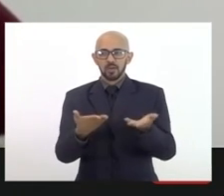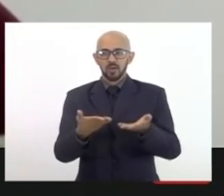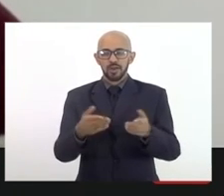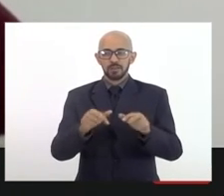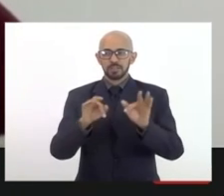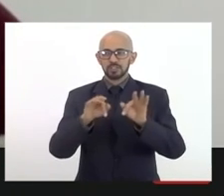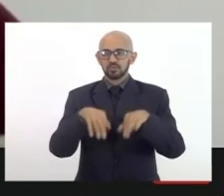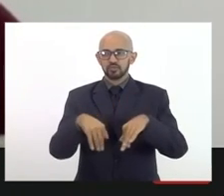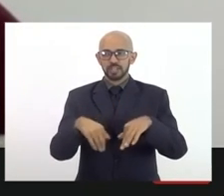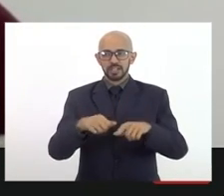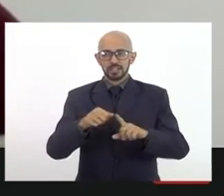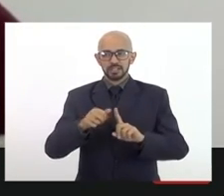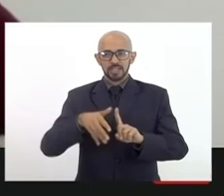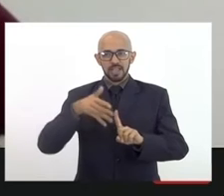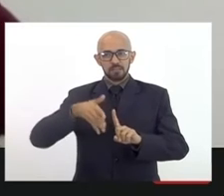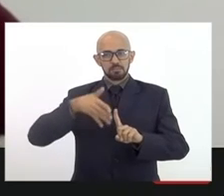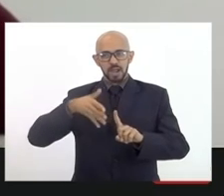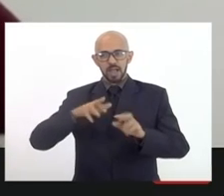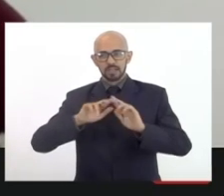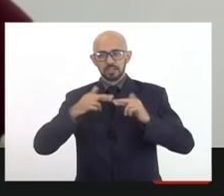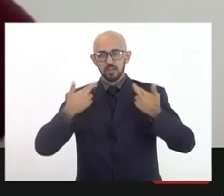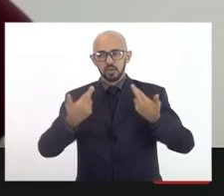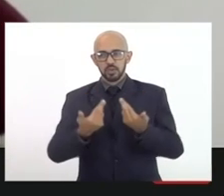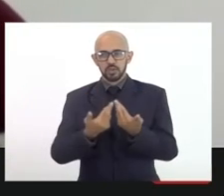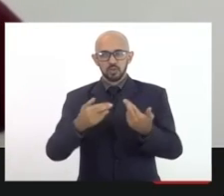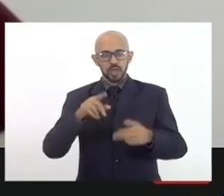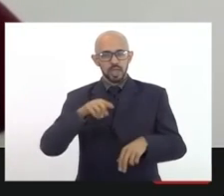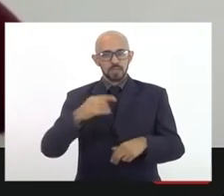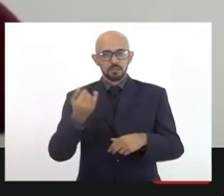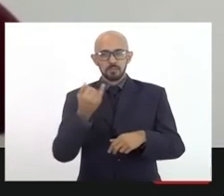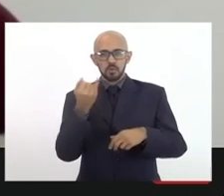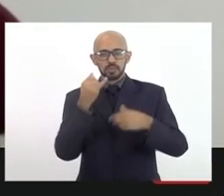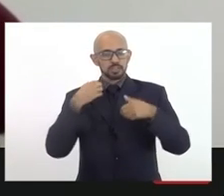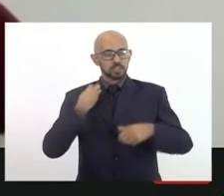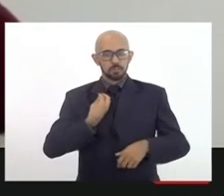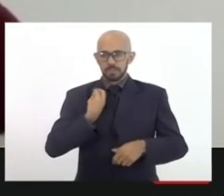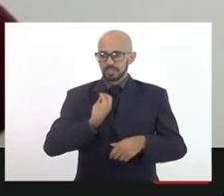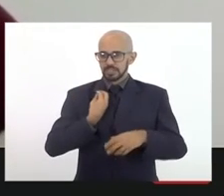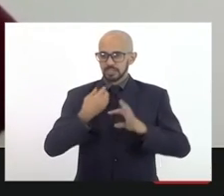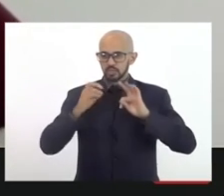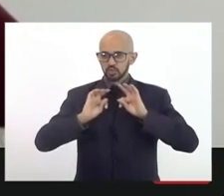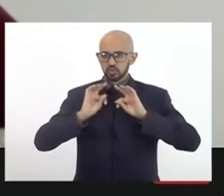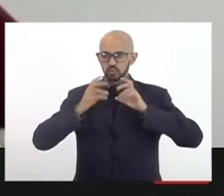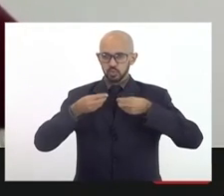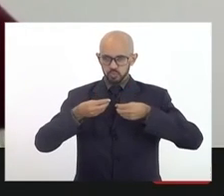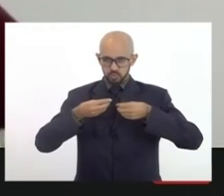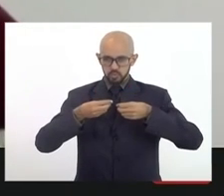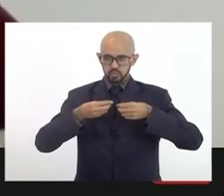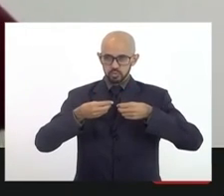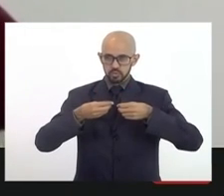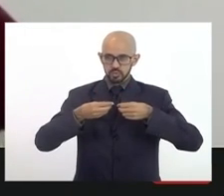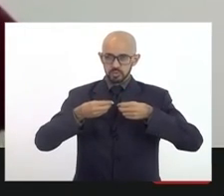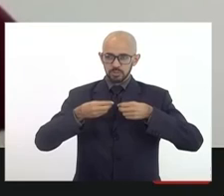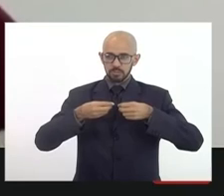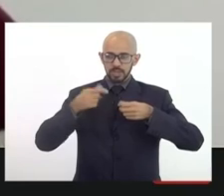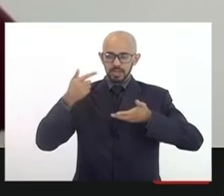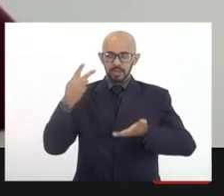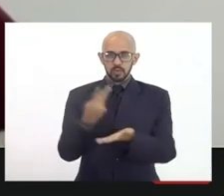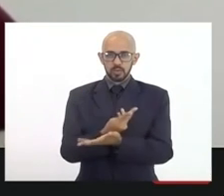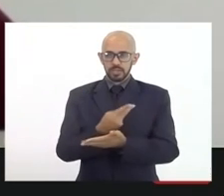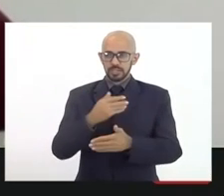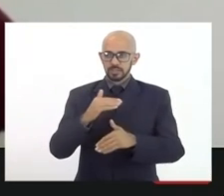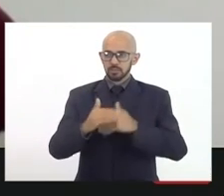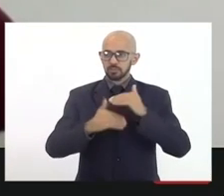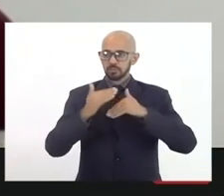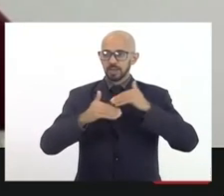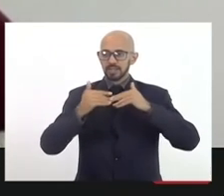eu acho que é um pontapé importantíssimo pela presença de todos aqui, né? E para que haja o próximo passo, precisa ter